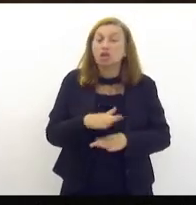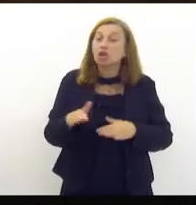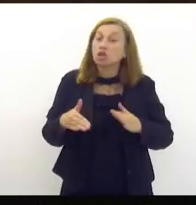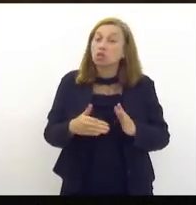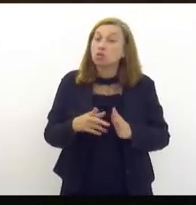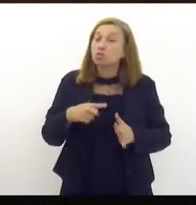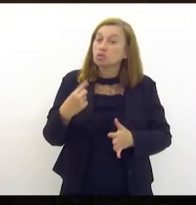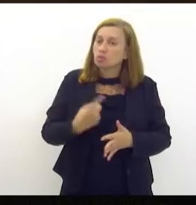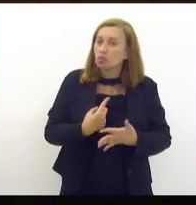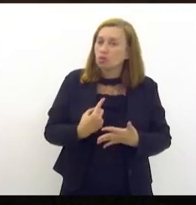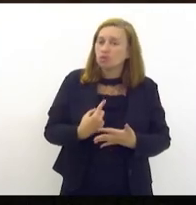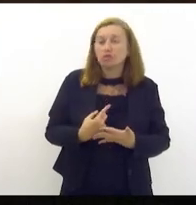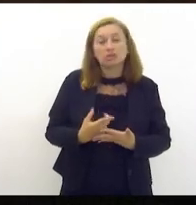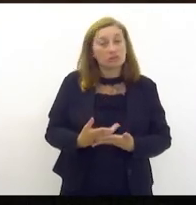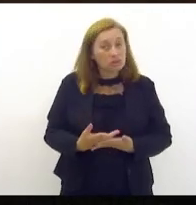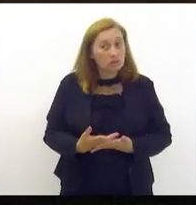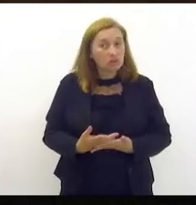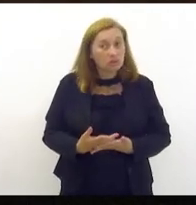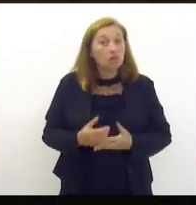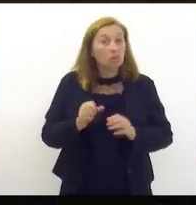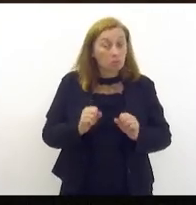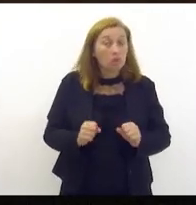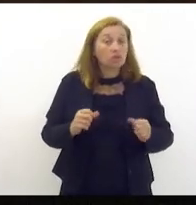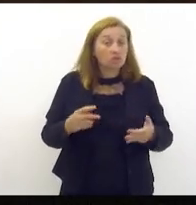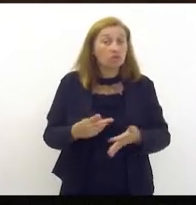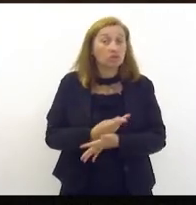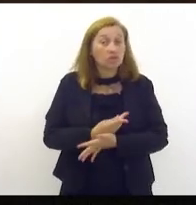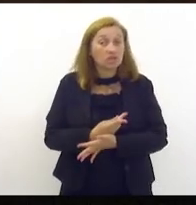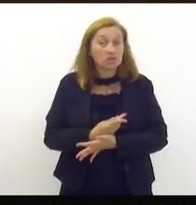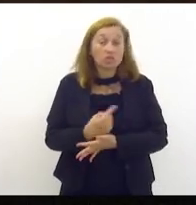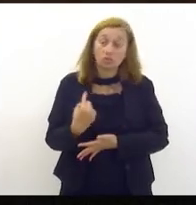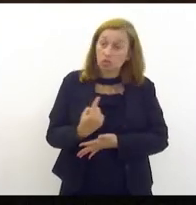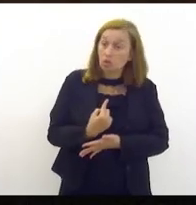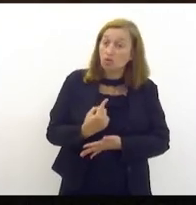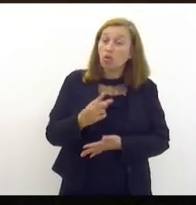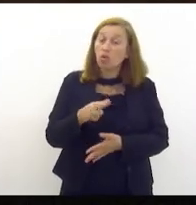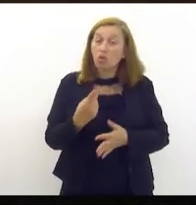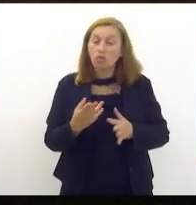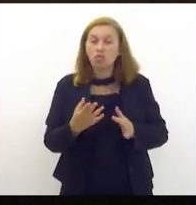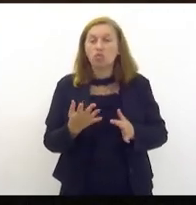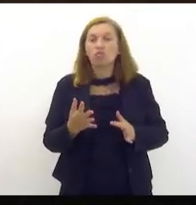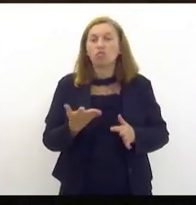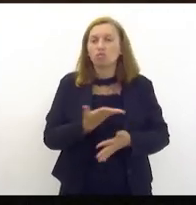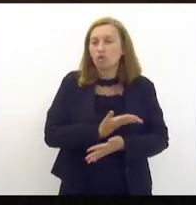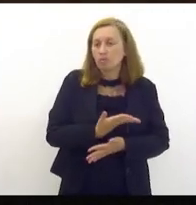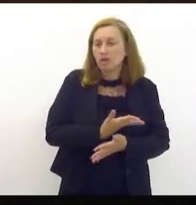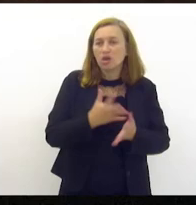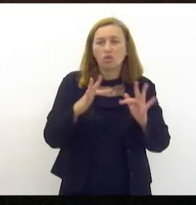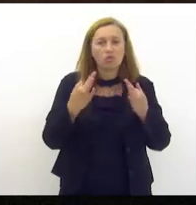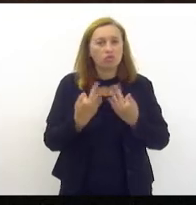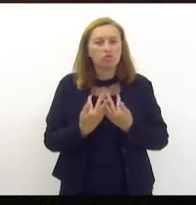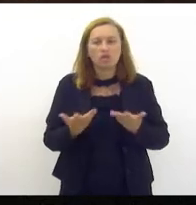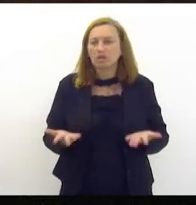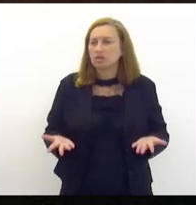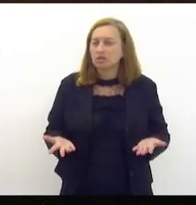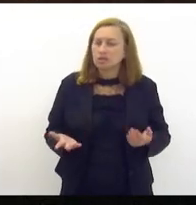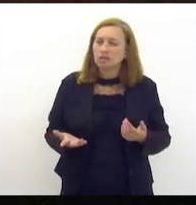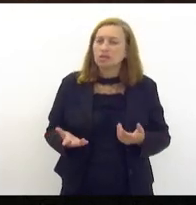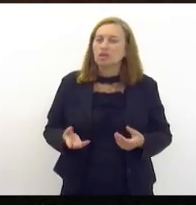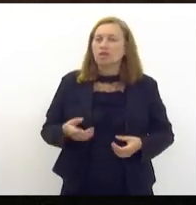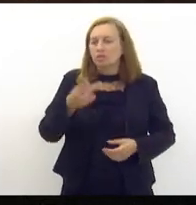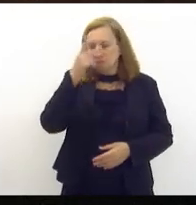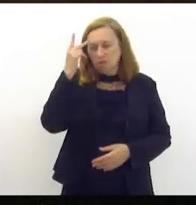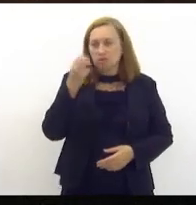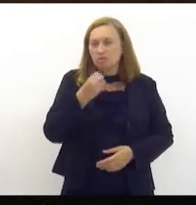nós estamos passíveis de passar por isso. Ou com nós mesmos, com parente, ou com amigo, ou com pessoas mesmo de bem do